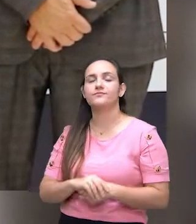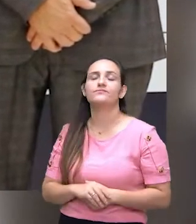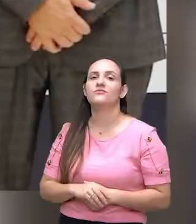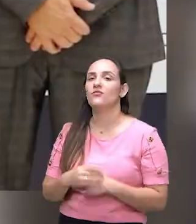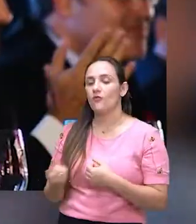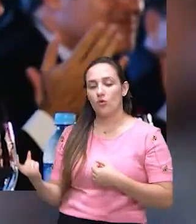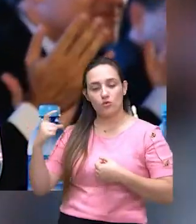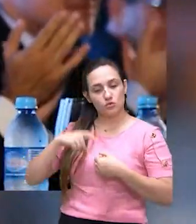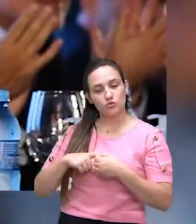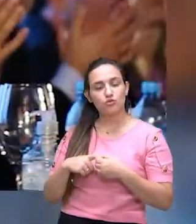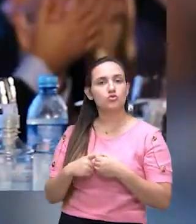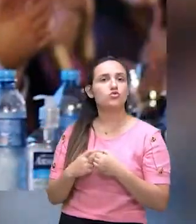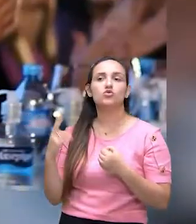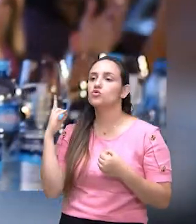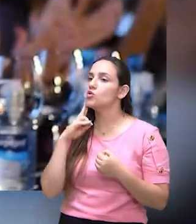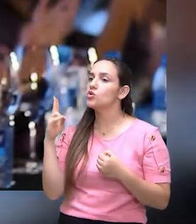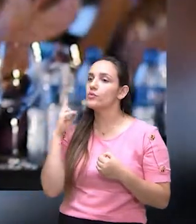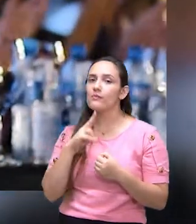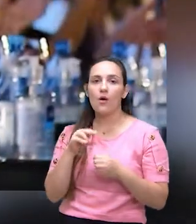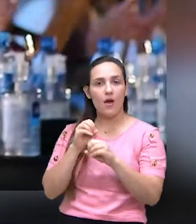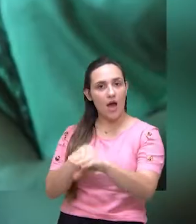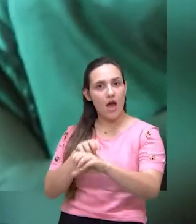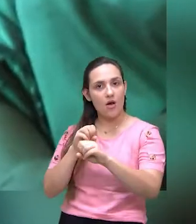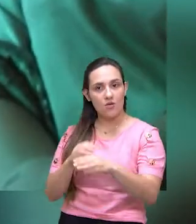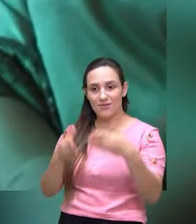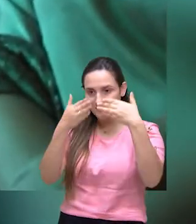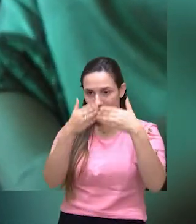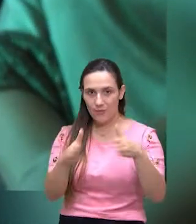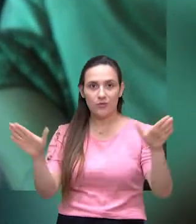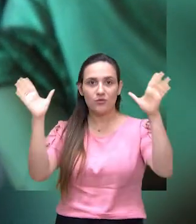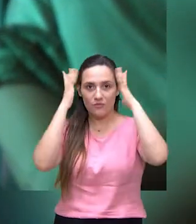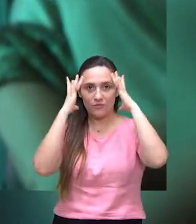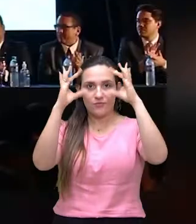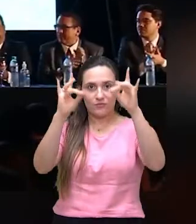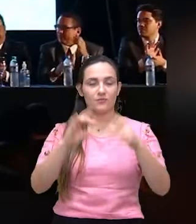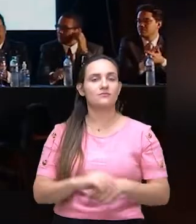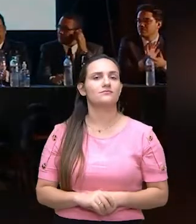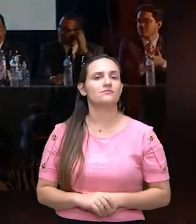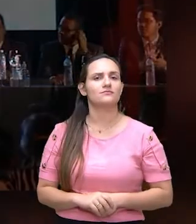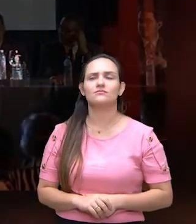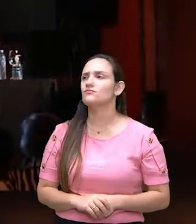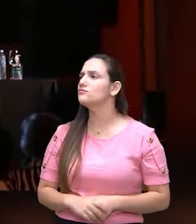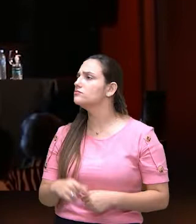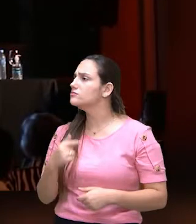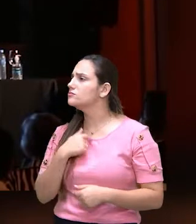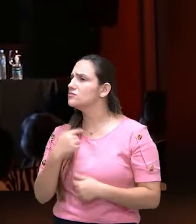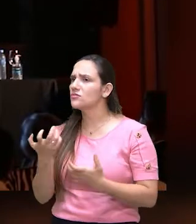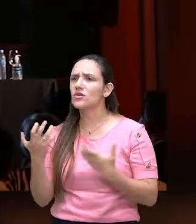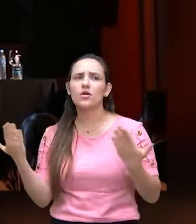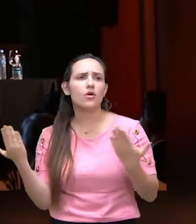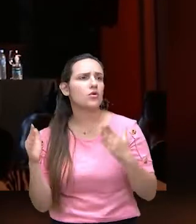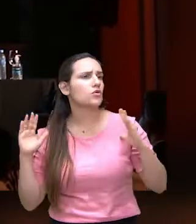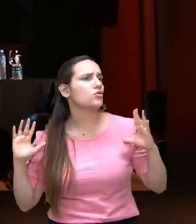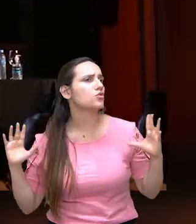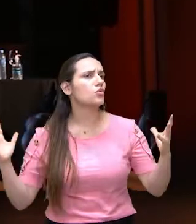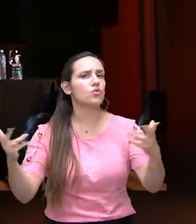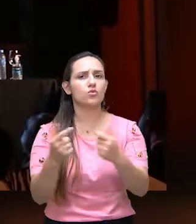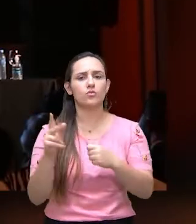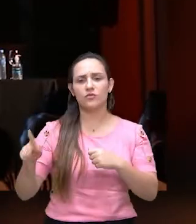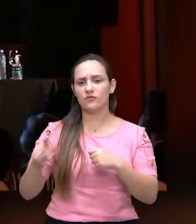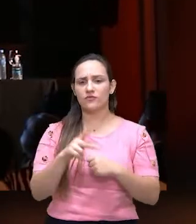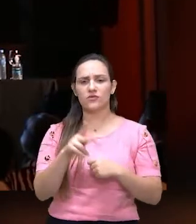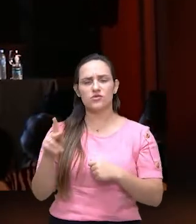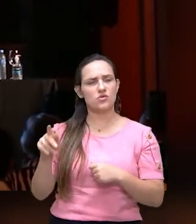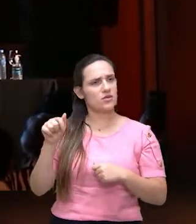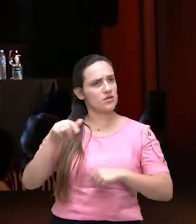Sul a ESA retomou suas atividades presenciais com a tradicional aula inaugural eu gostaria que todos os professores